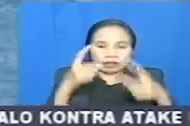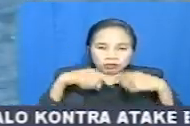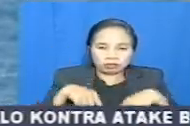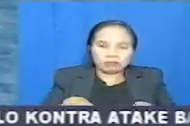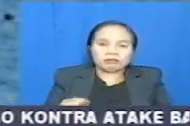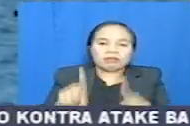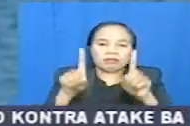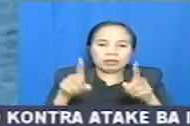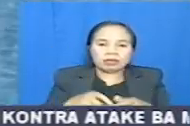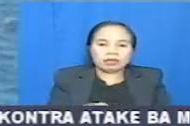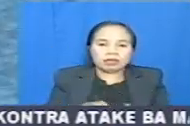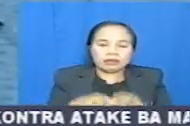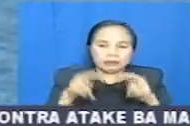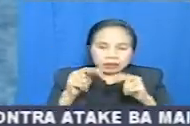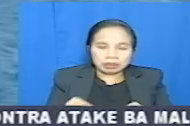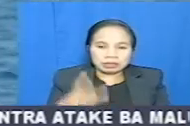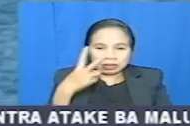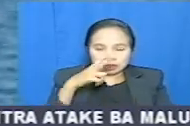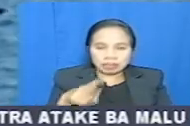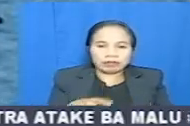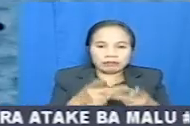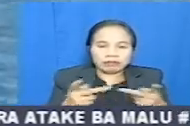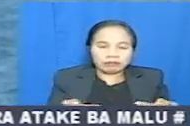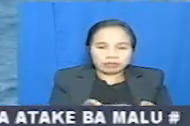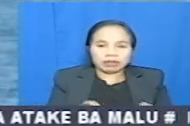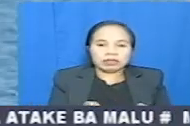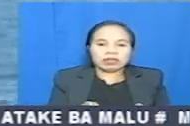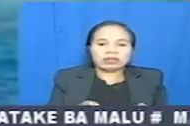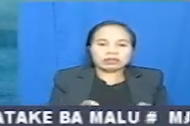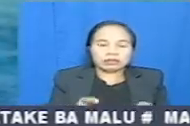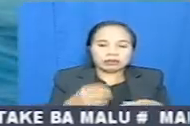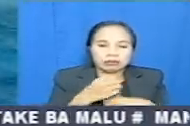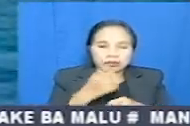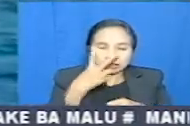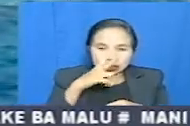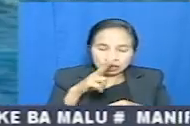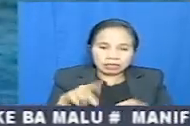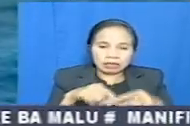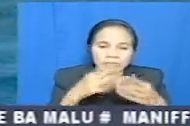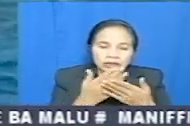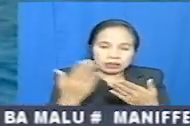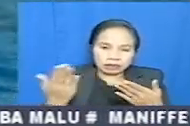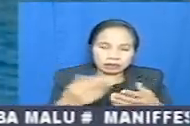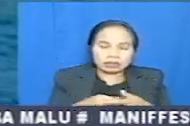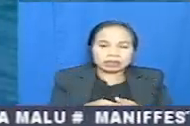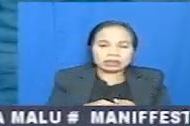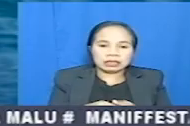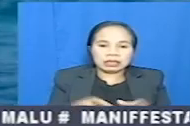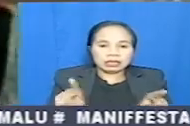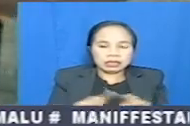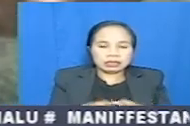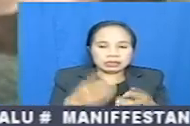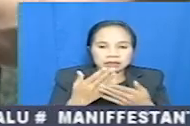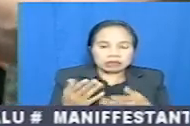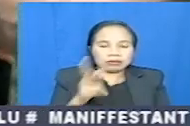arranca, precisa ultrapassa ia portuário PM Nian. Ho halo inspeção ba equipamento sira anesse